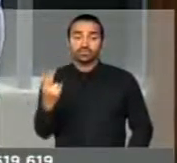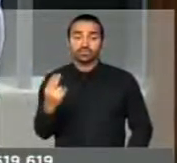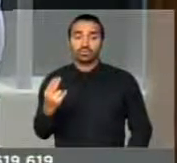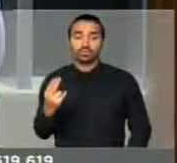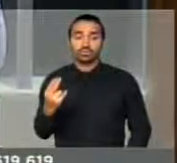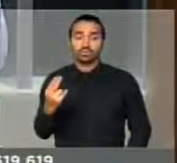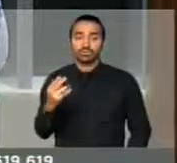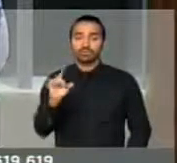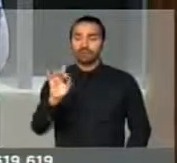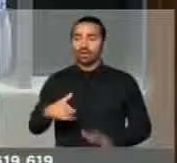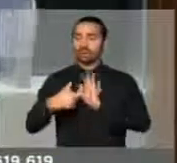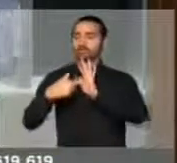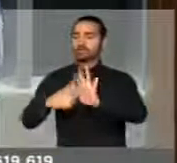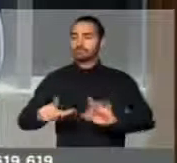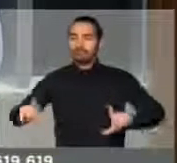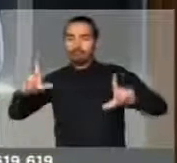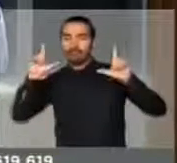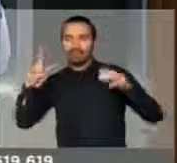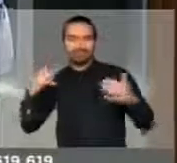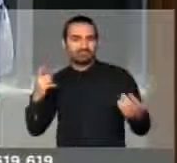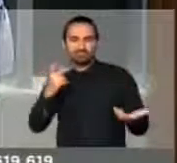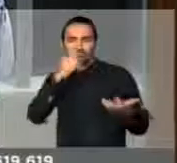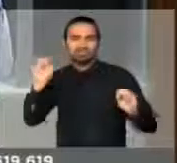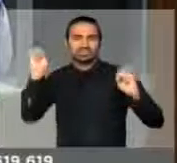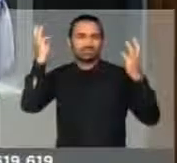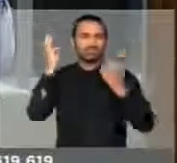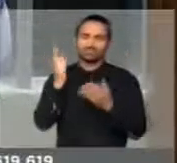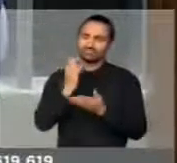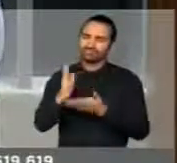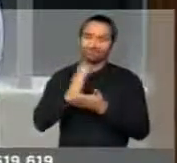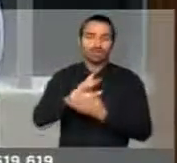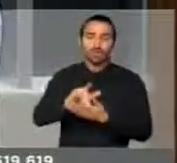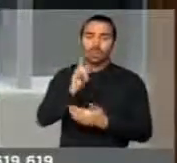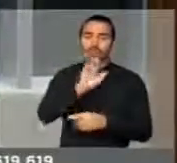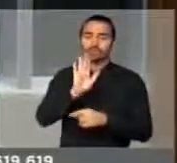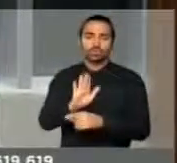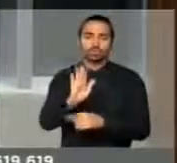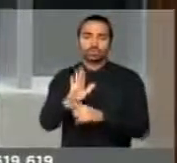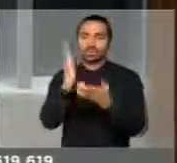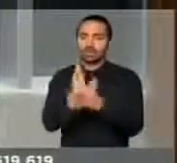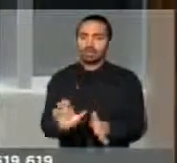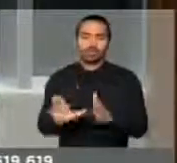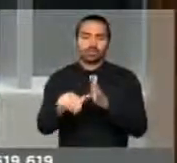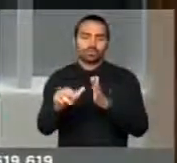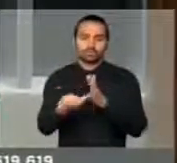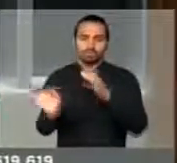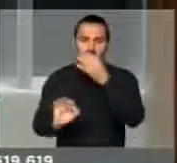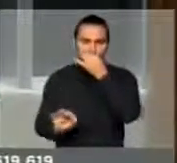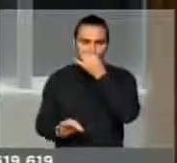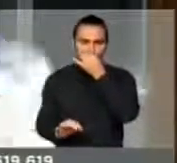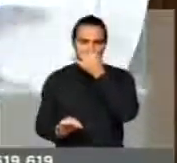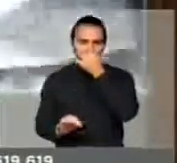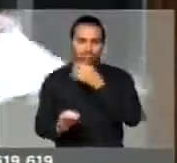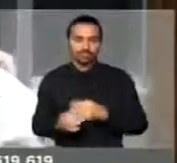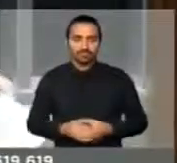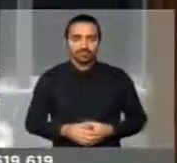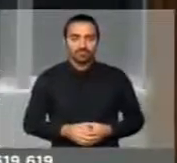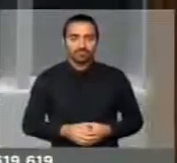pegar alguma coisa para matar a fome do seu filho, se estiver desempregado, vai ser preso, torturado. Então, vivemos um